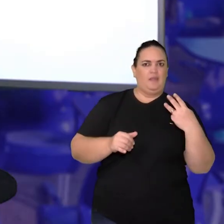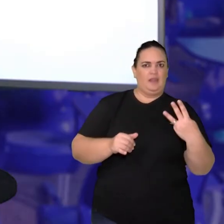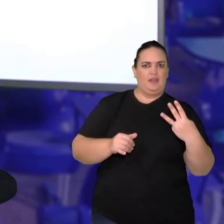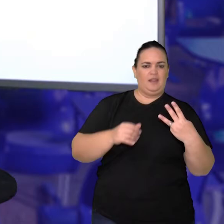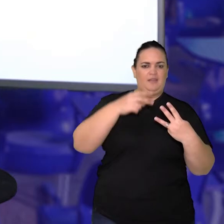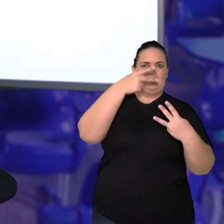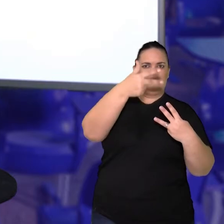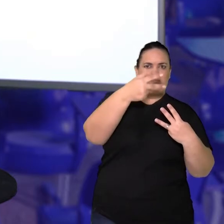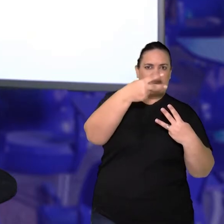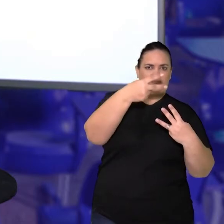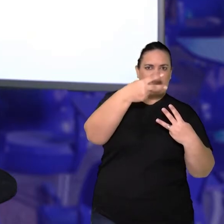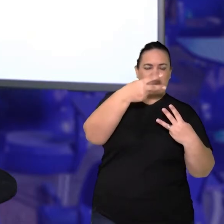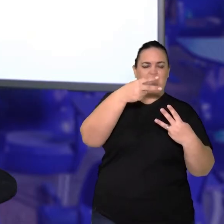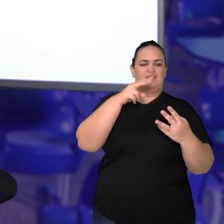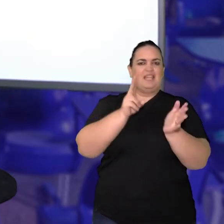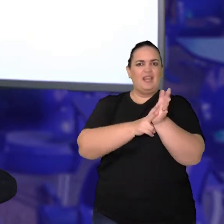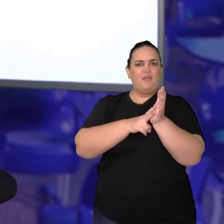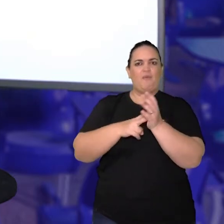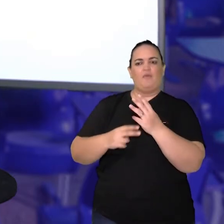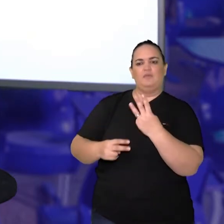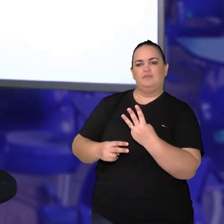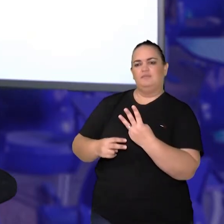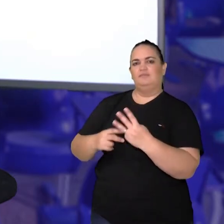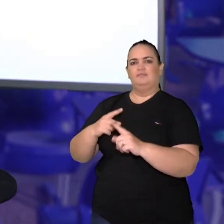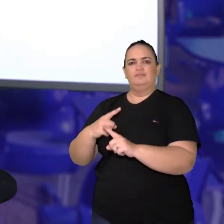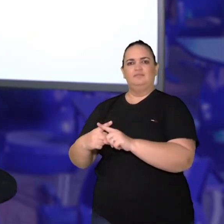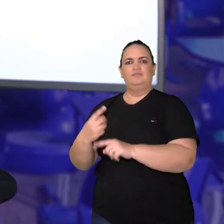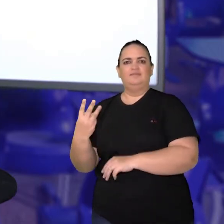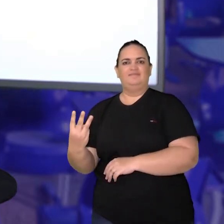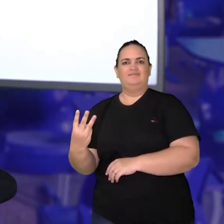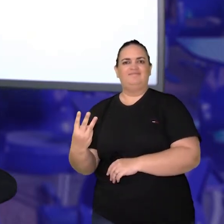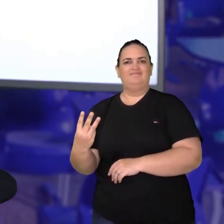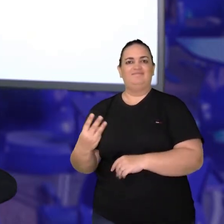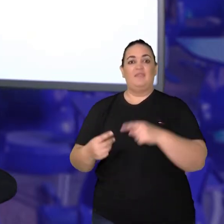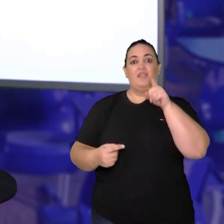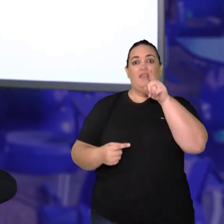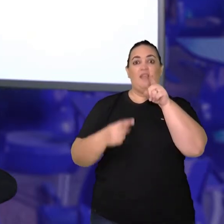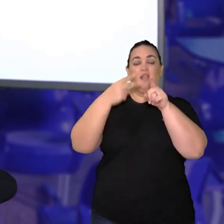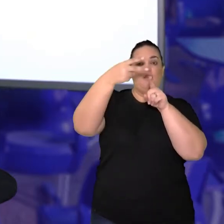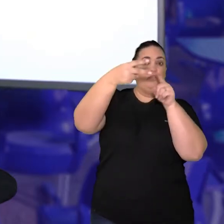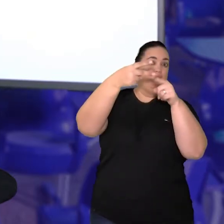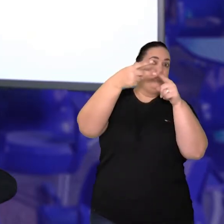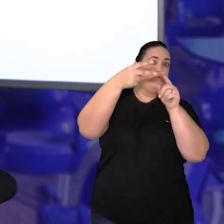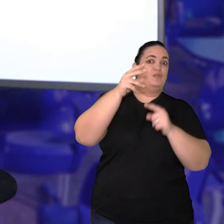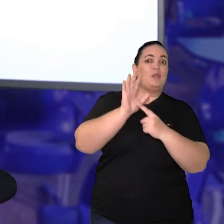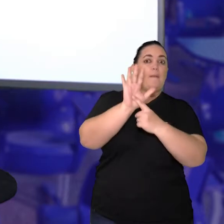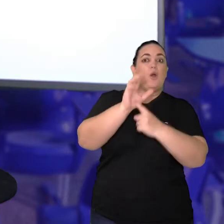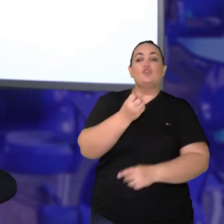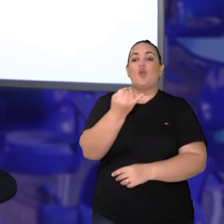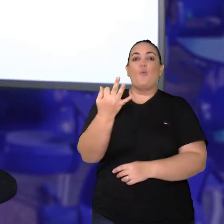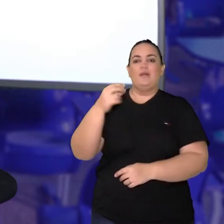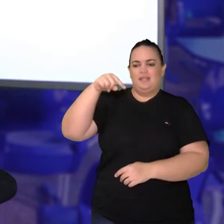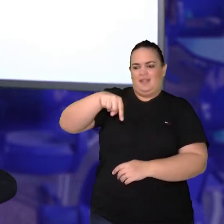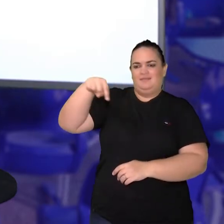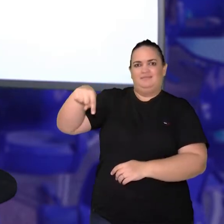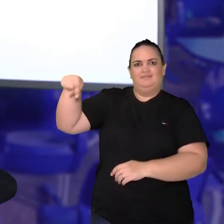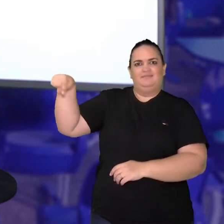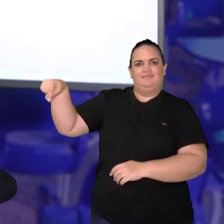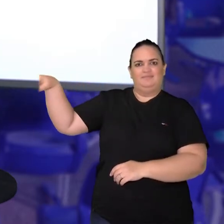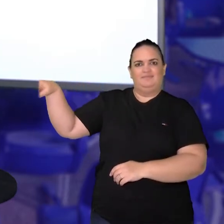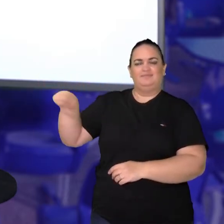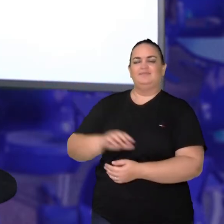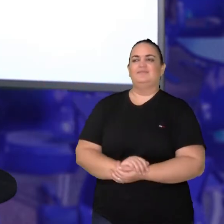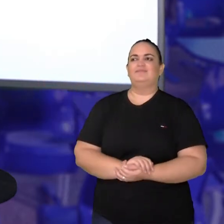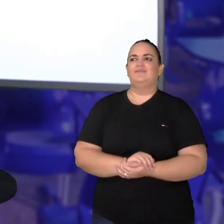a quantidade de vezes que esse número da base vai ser multiplicado, tudo bem? Aqui tem